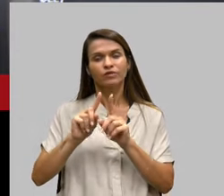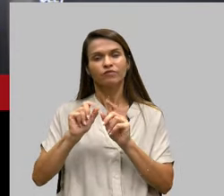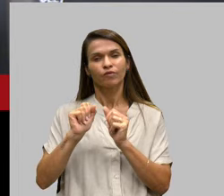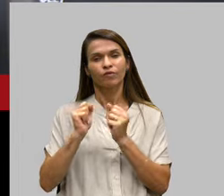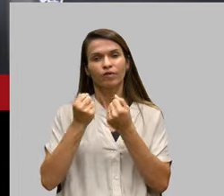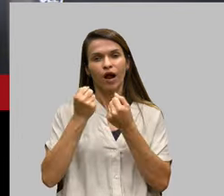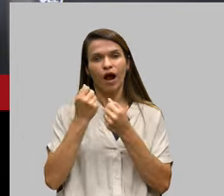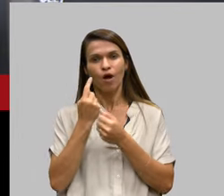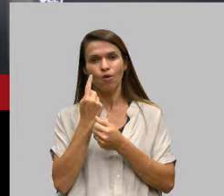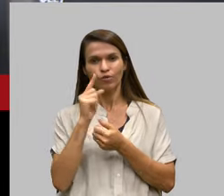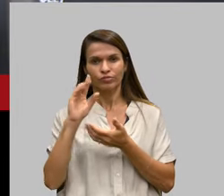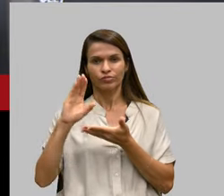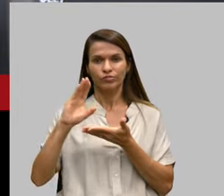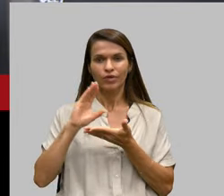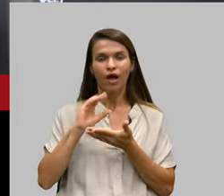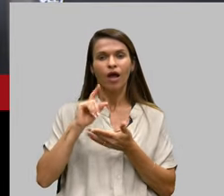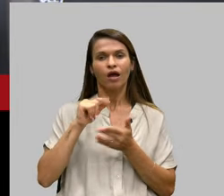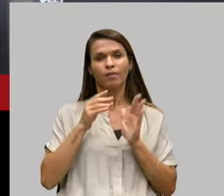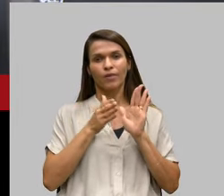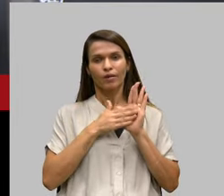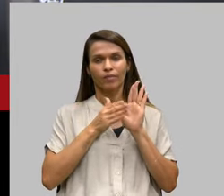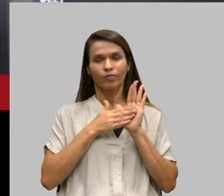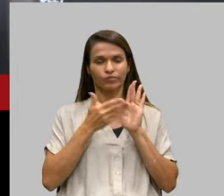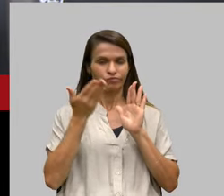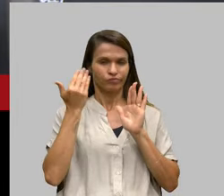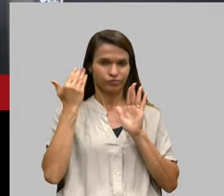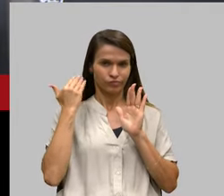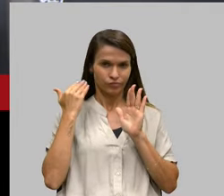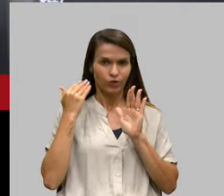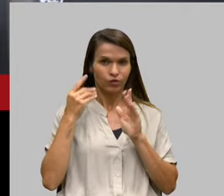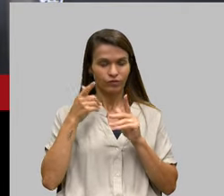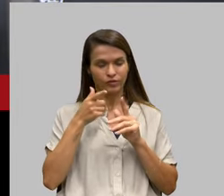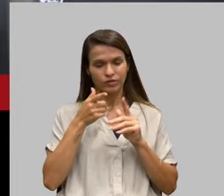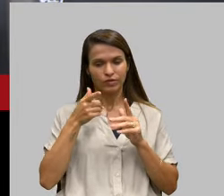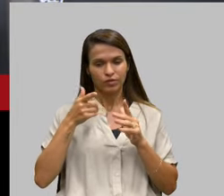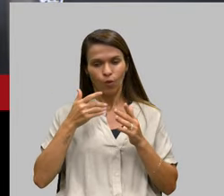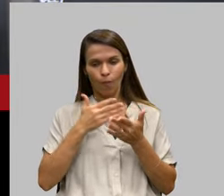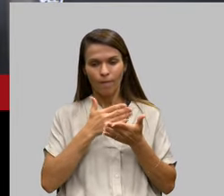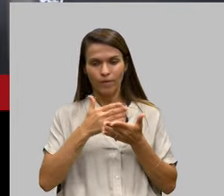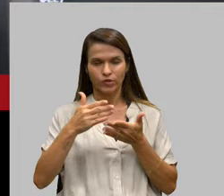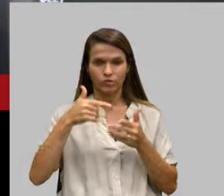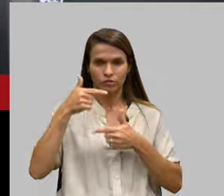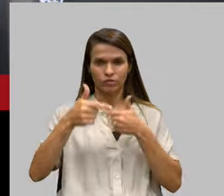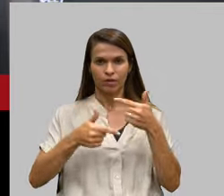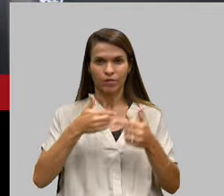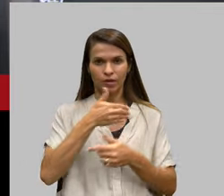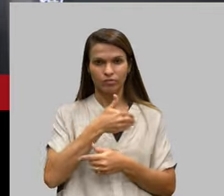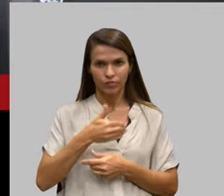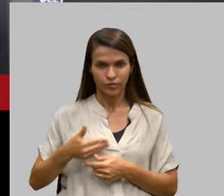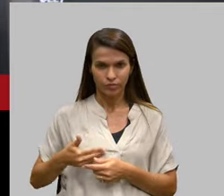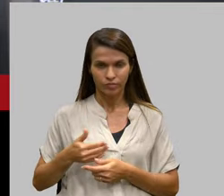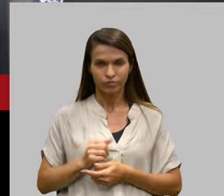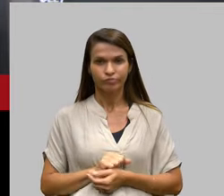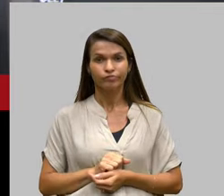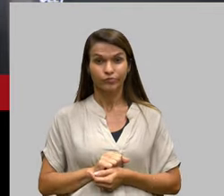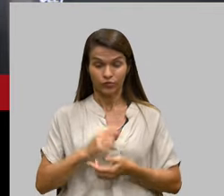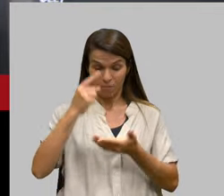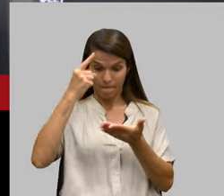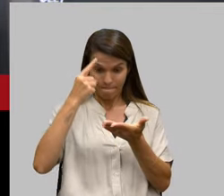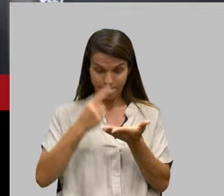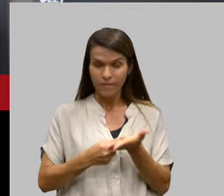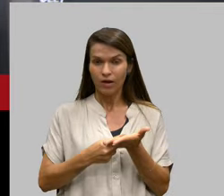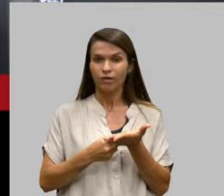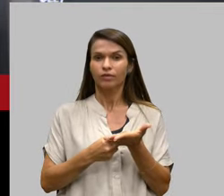remuneração porque era a minha proposta quando do seu ingresso no serviço público então foi pactuado isso